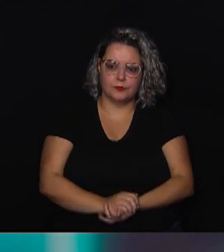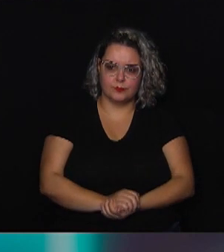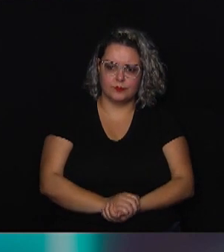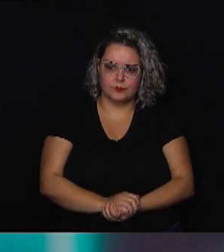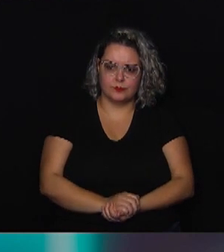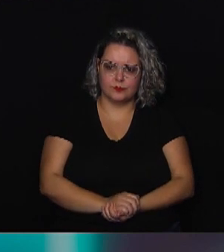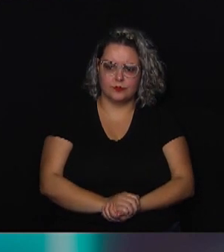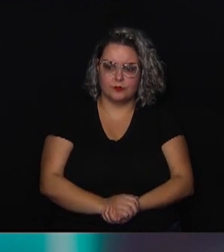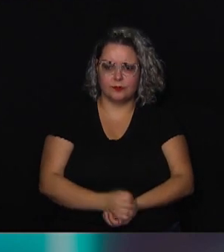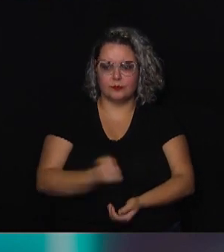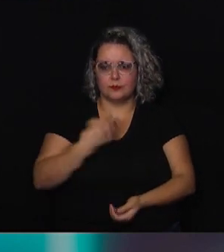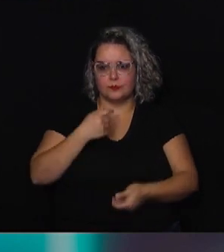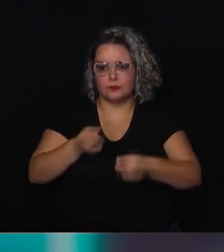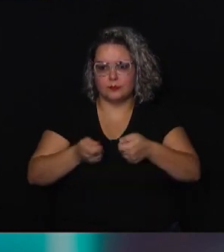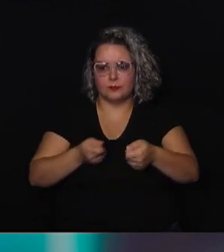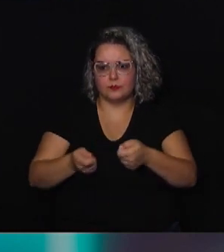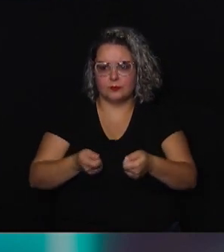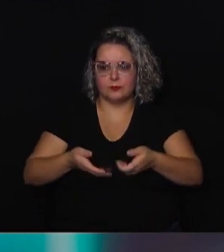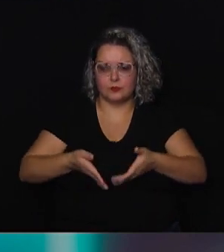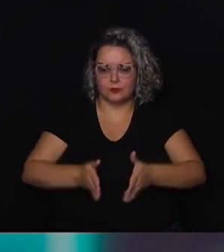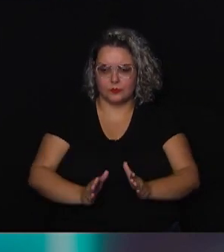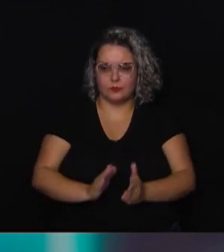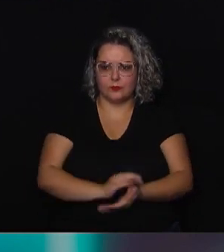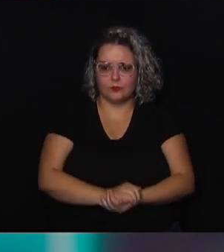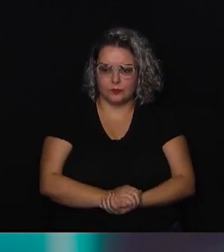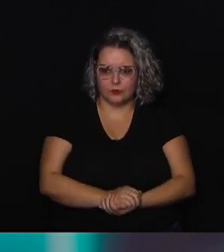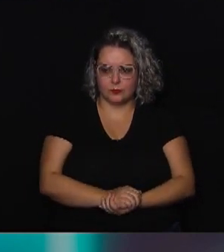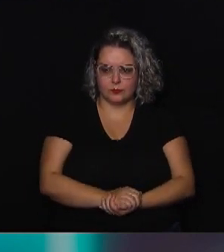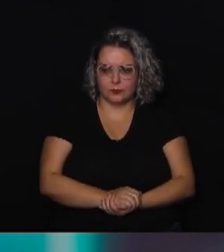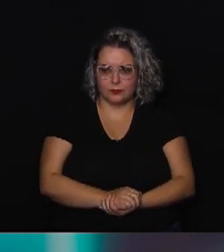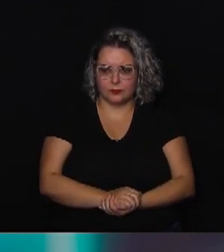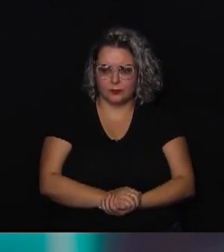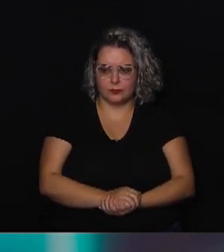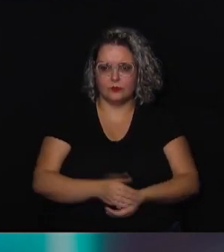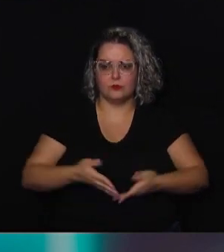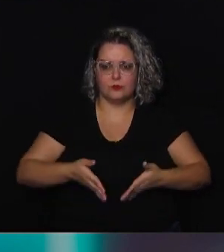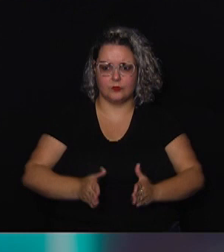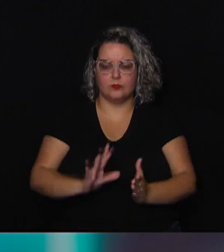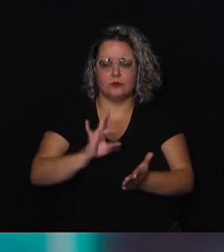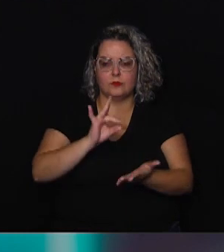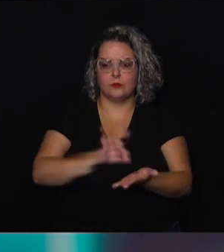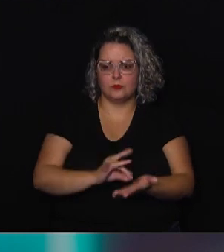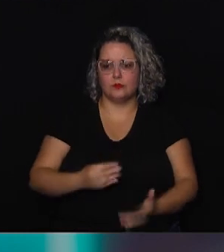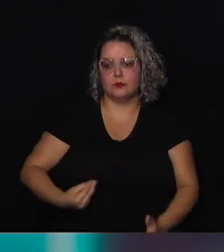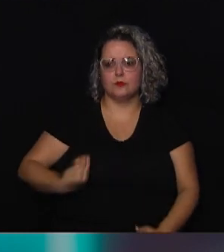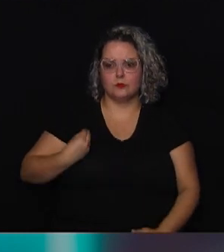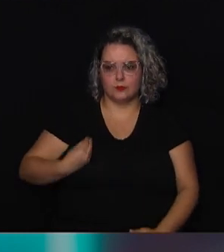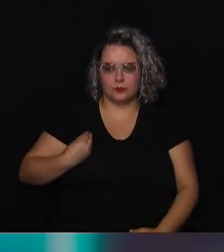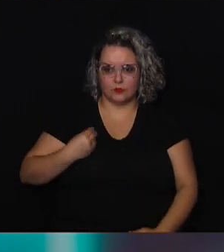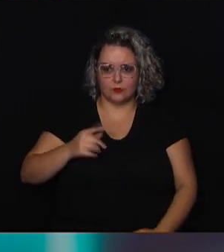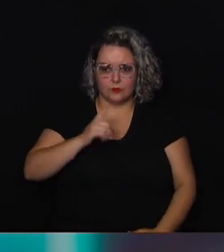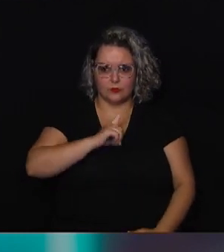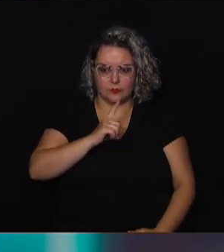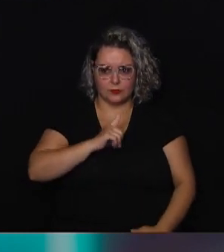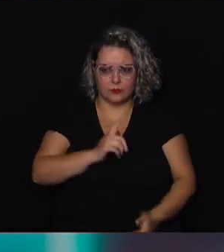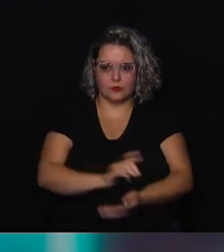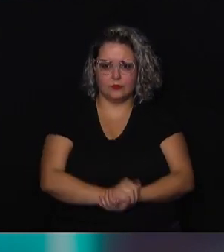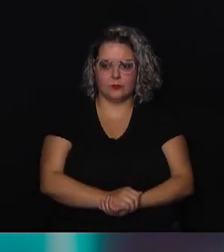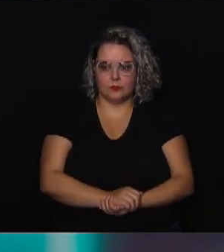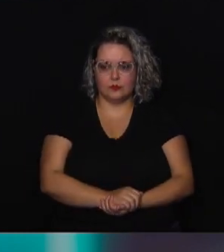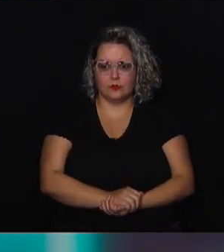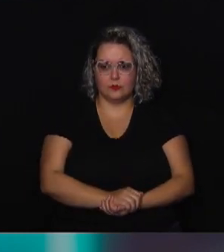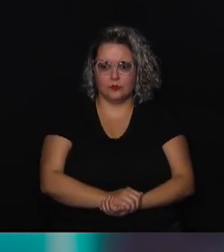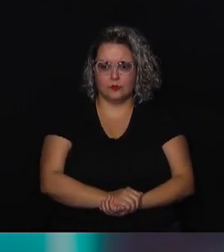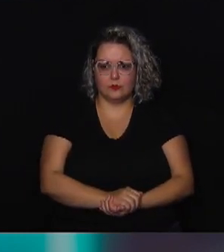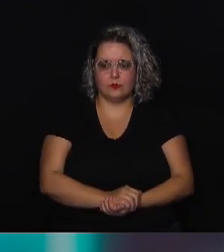nossa natalidade. Dentre os nascidos vivos em Campinas, nós tivemos um total